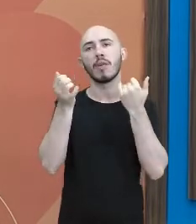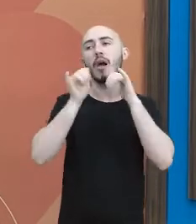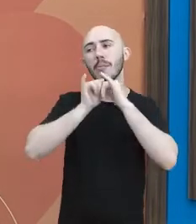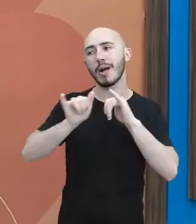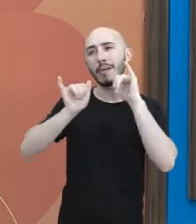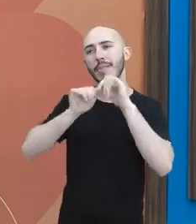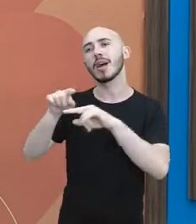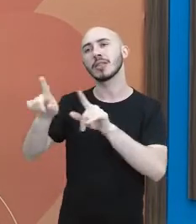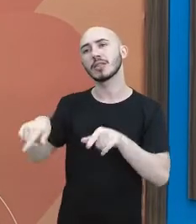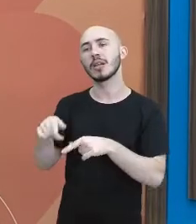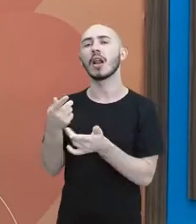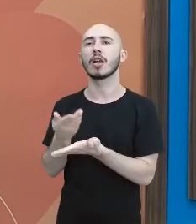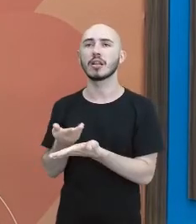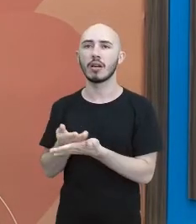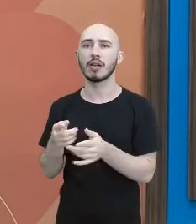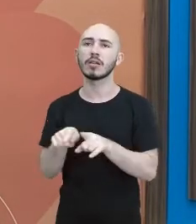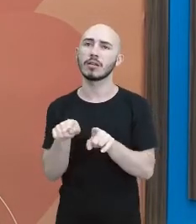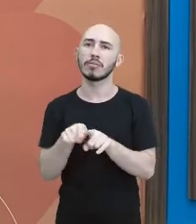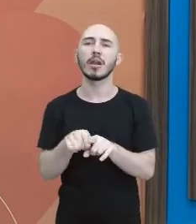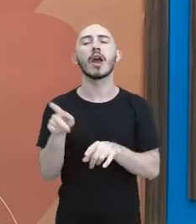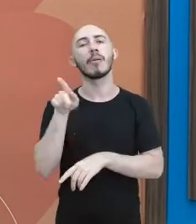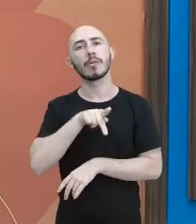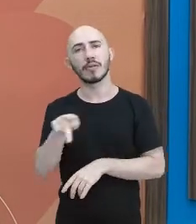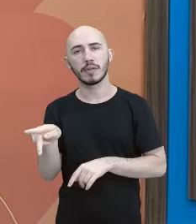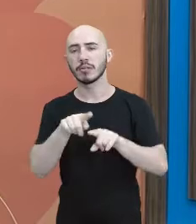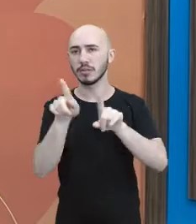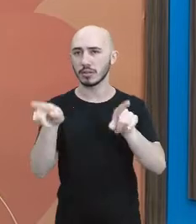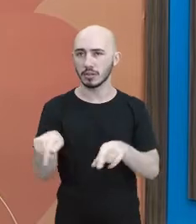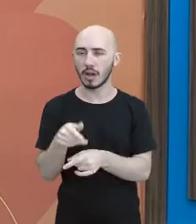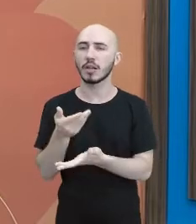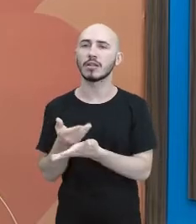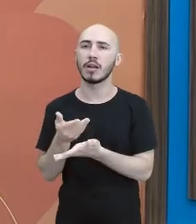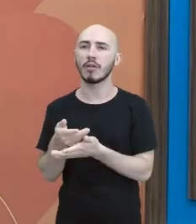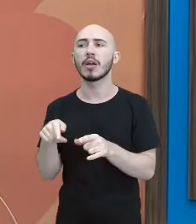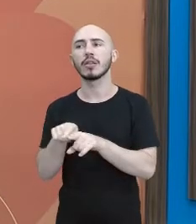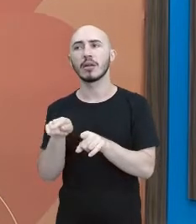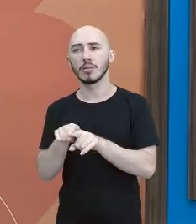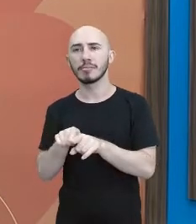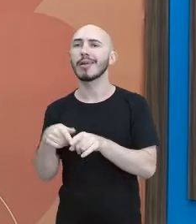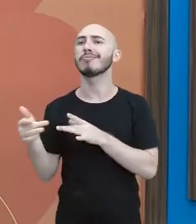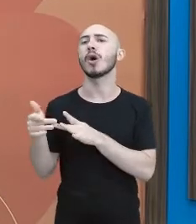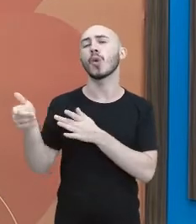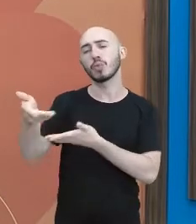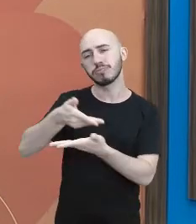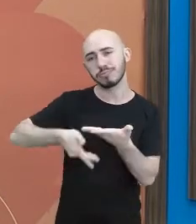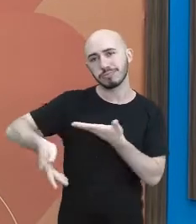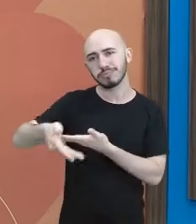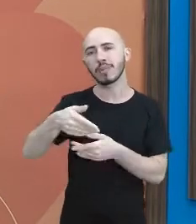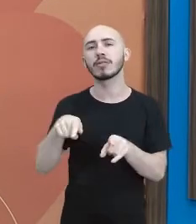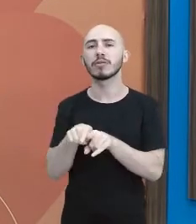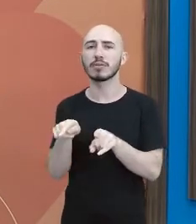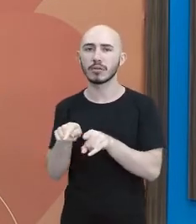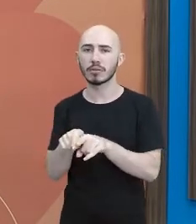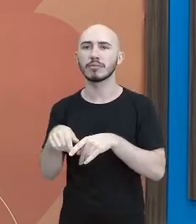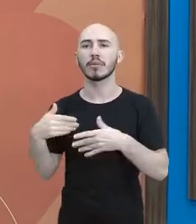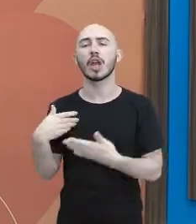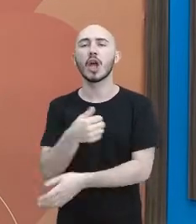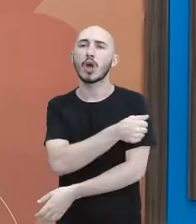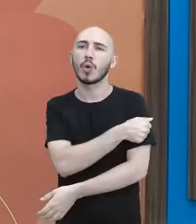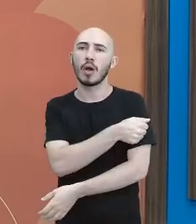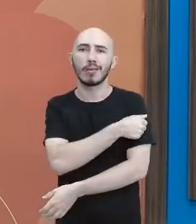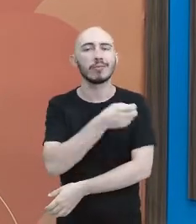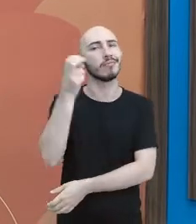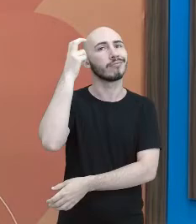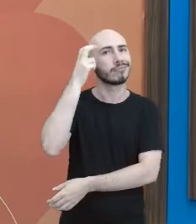sala de aula e aos professores também de sala de aula estarem em contato, que estão em contato com esses estudantes.